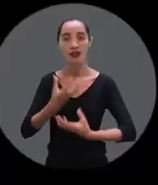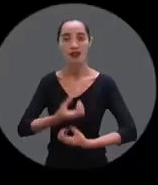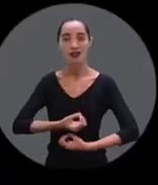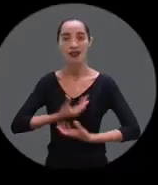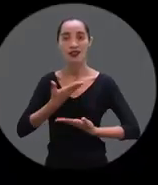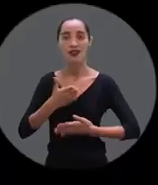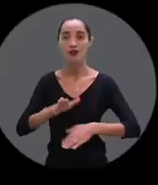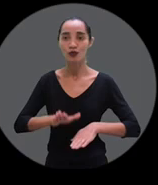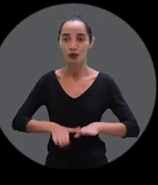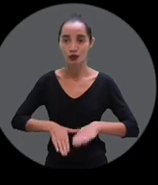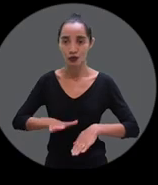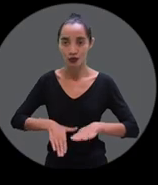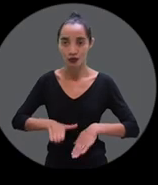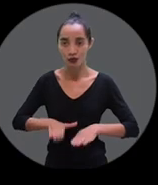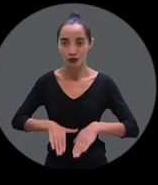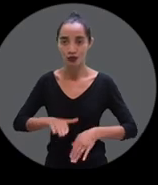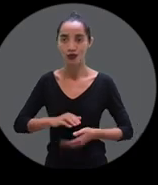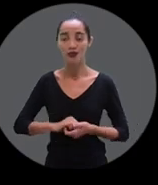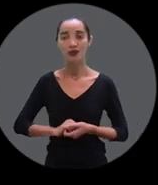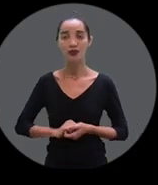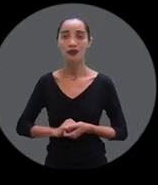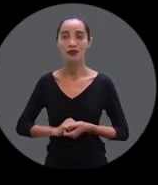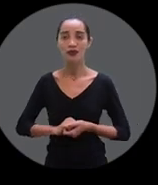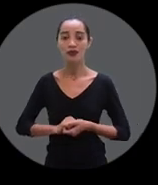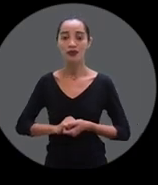um escravo, judiação demais com o povo.